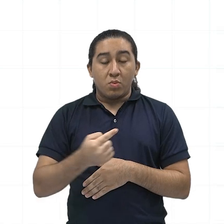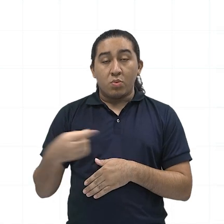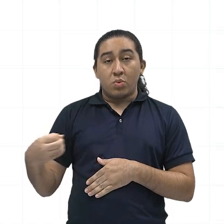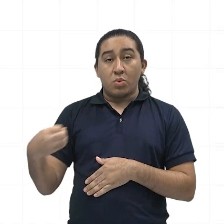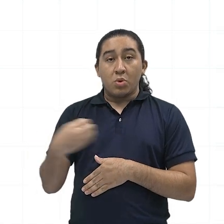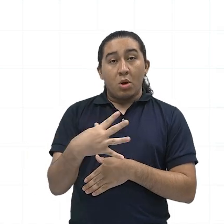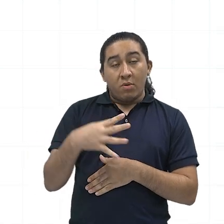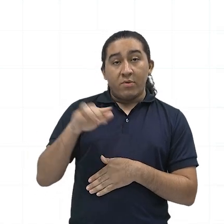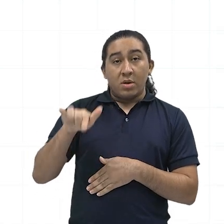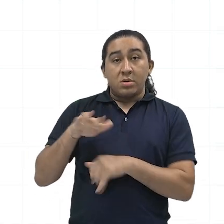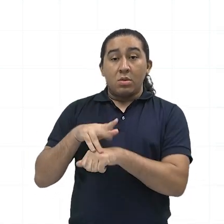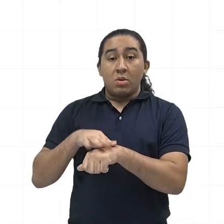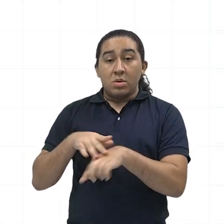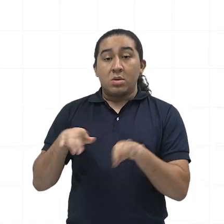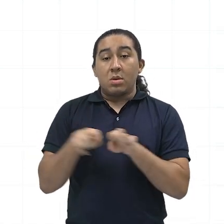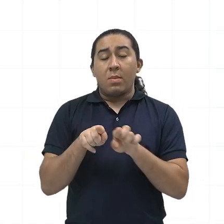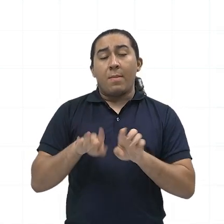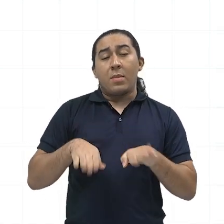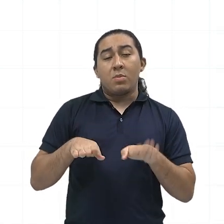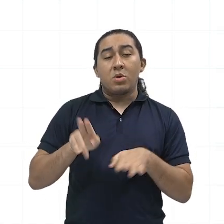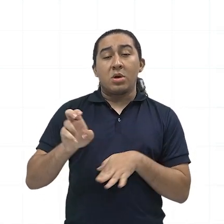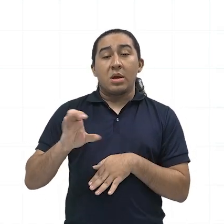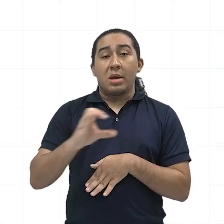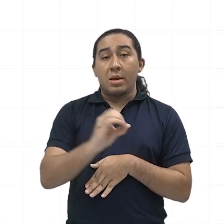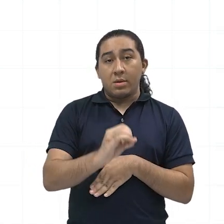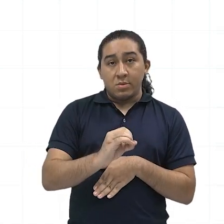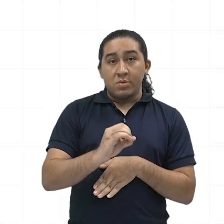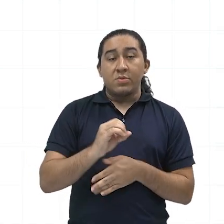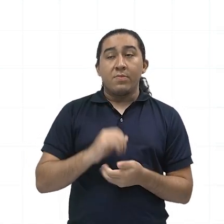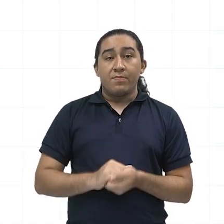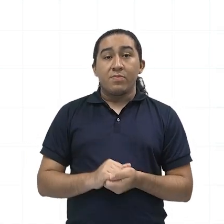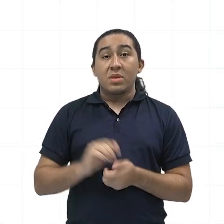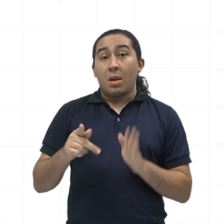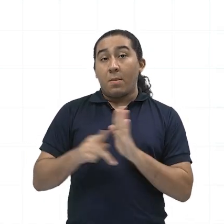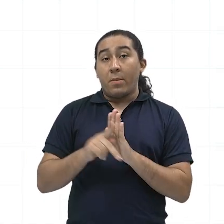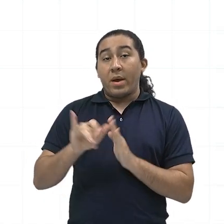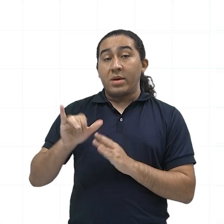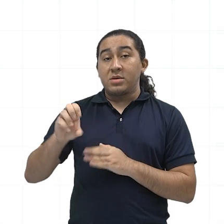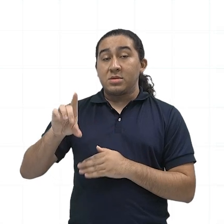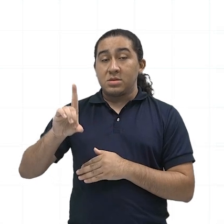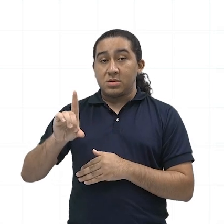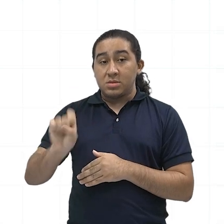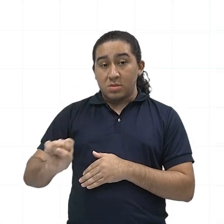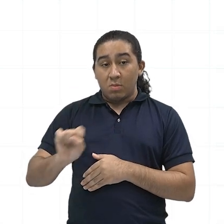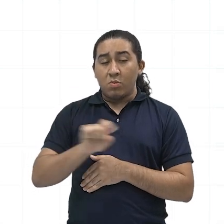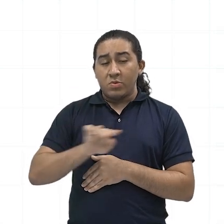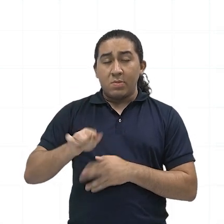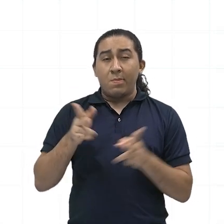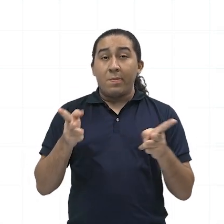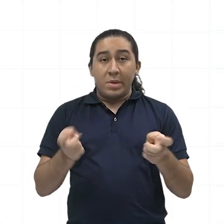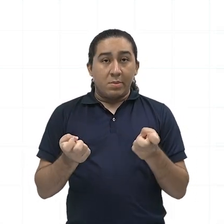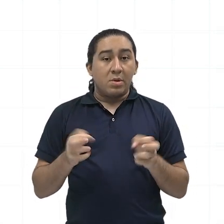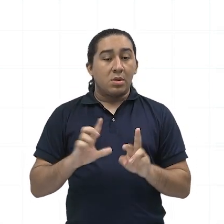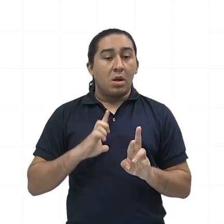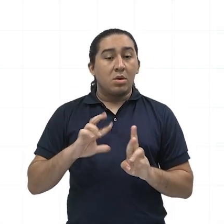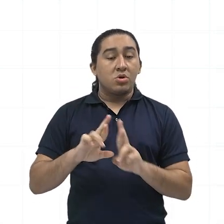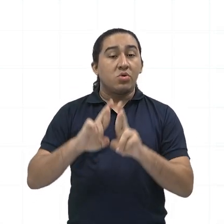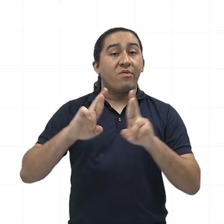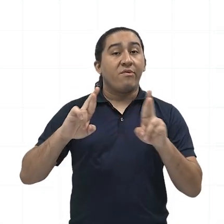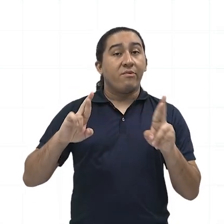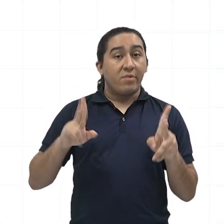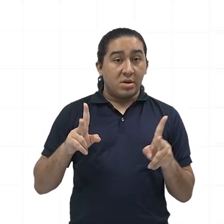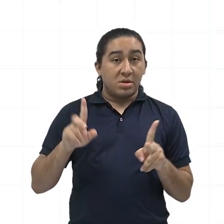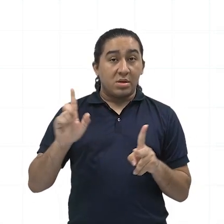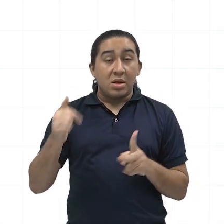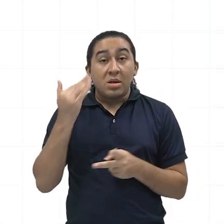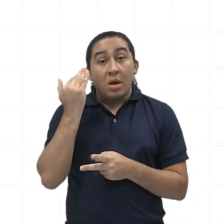de HIV e mais ou menos 500 casos de AIDS. Para você ver como existe essa diferença, esse